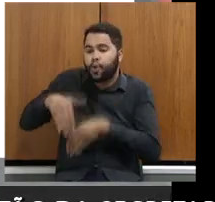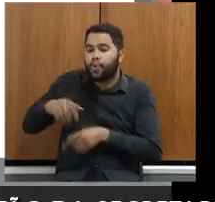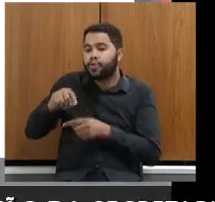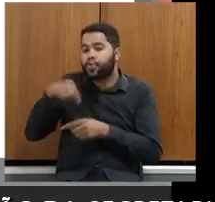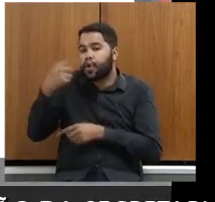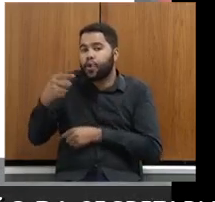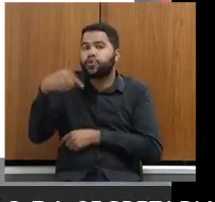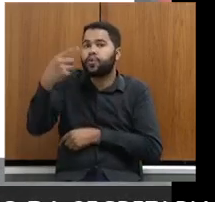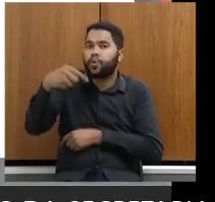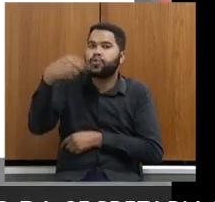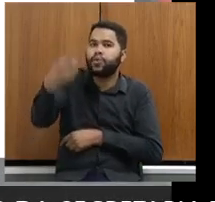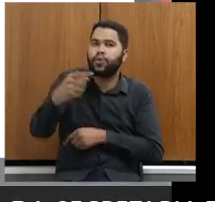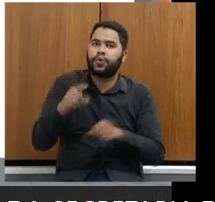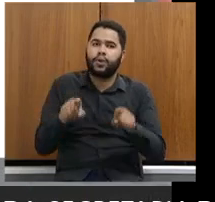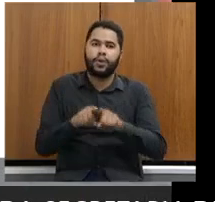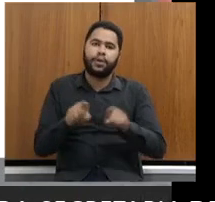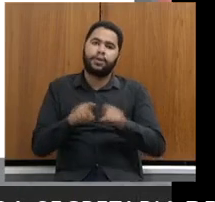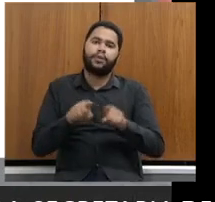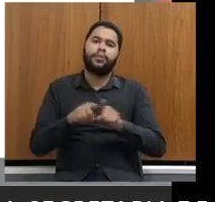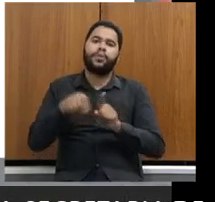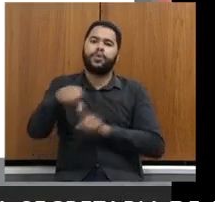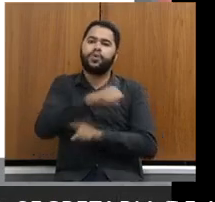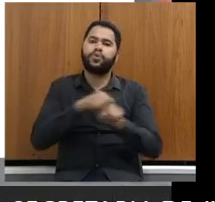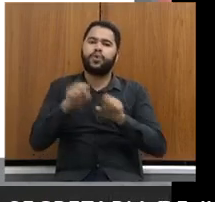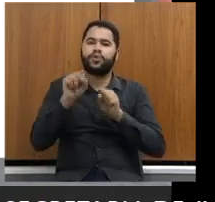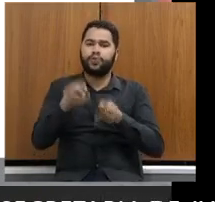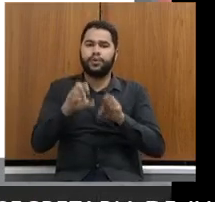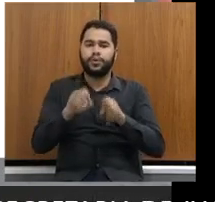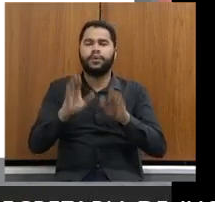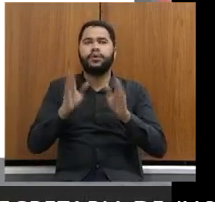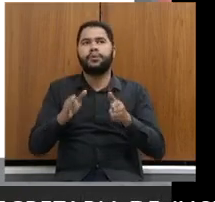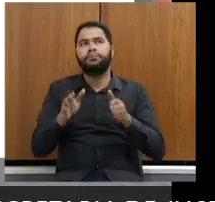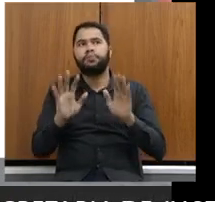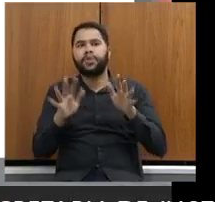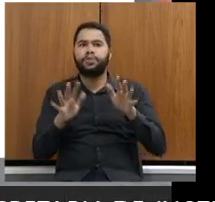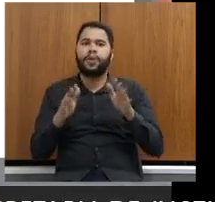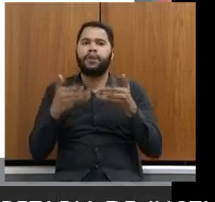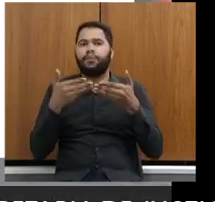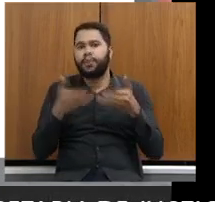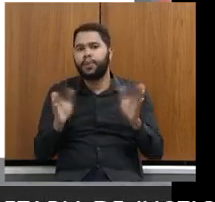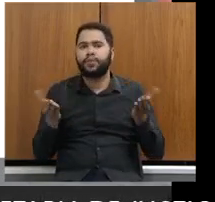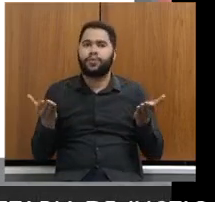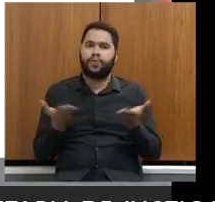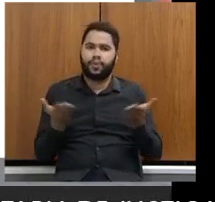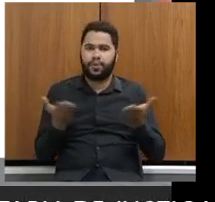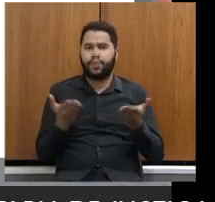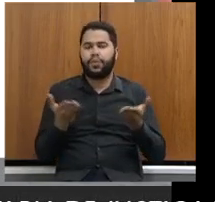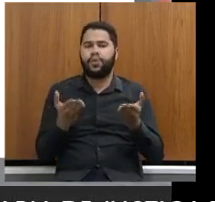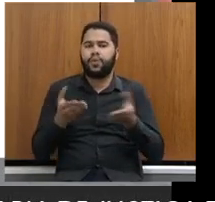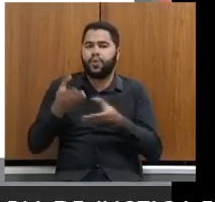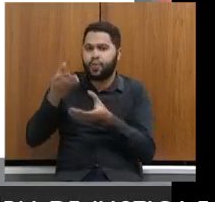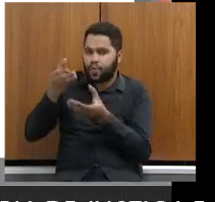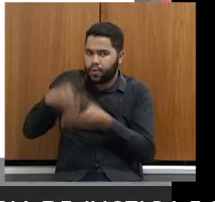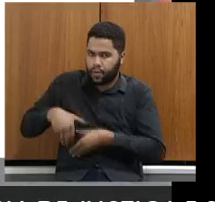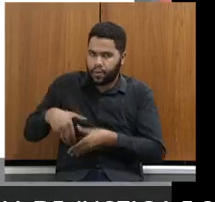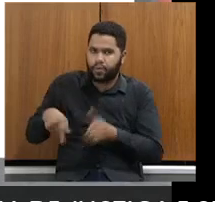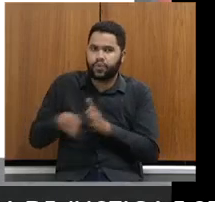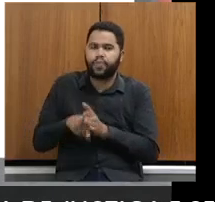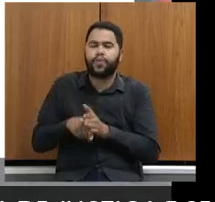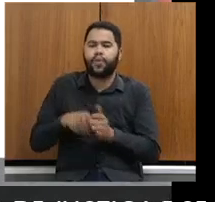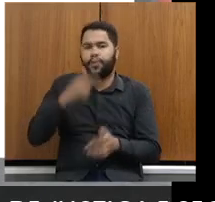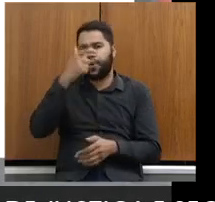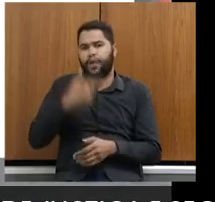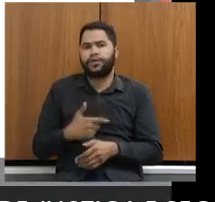também da mesma forma no socioeducativo passamos uma previsão também de abertura agora de um concurso para agente do